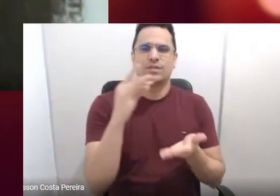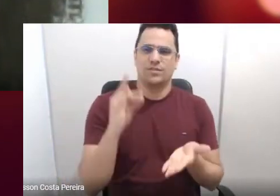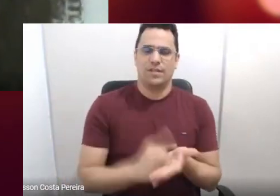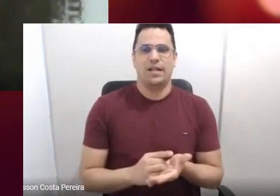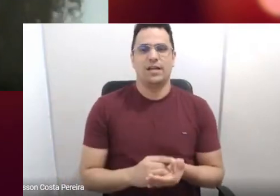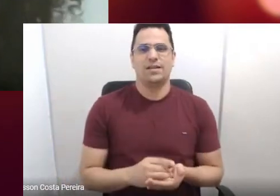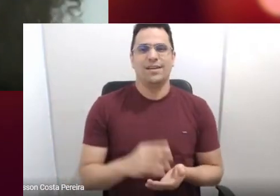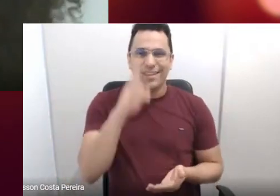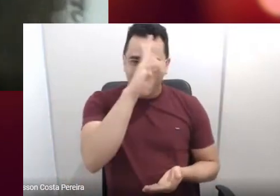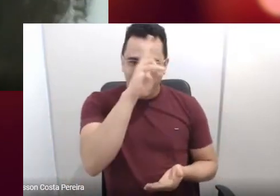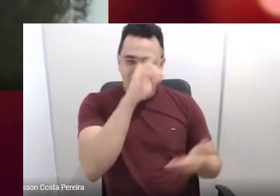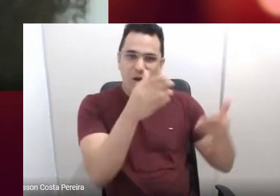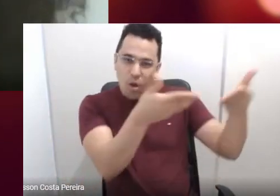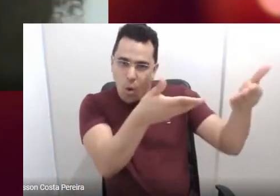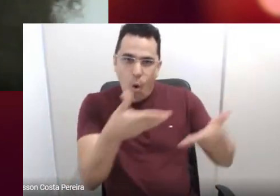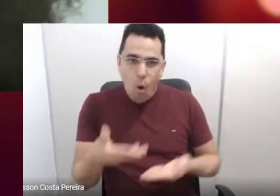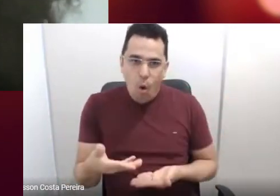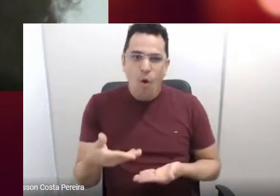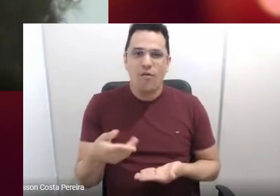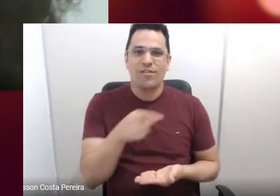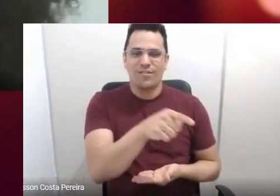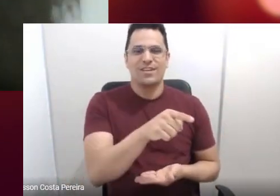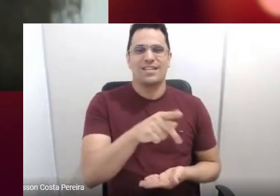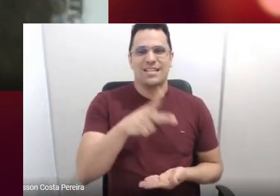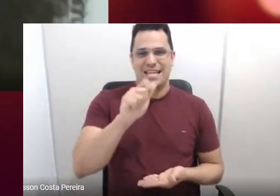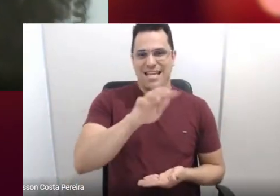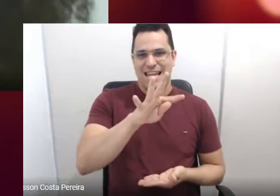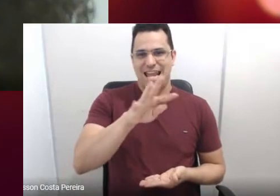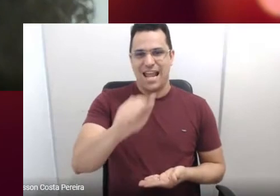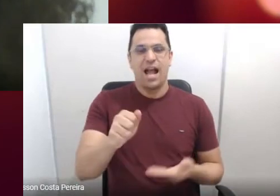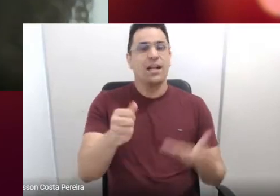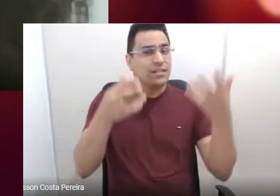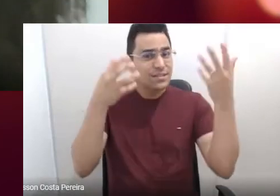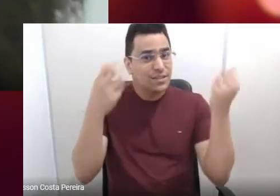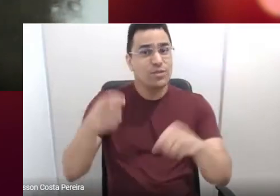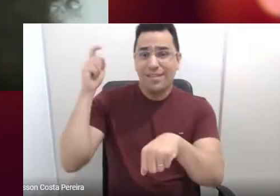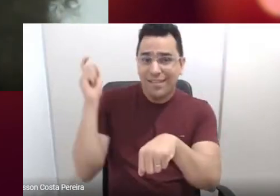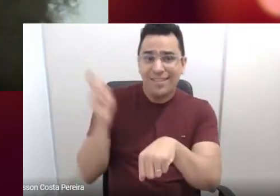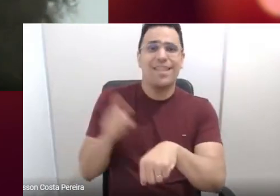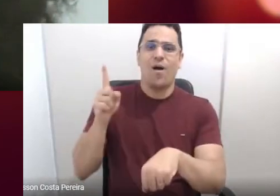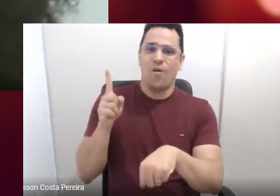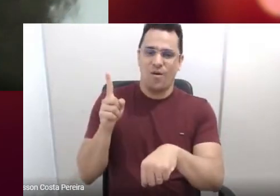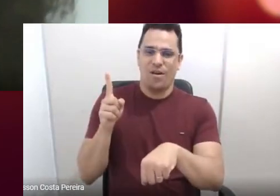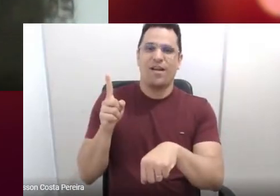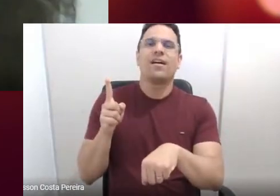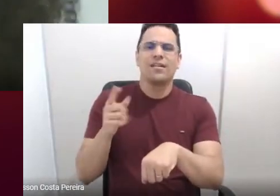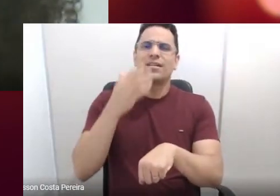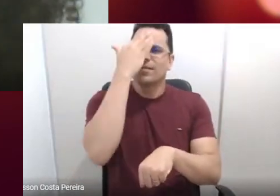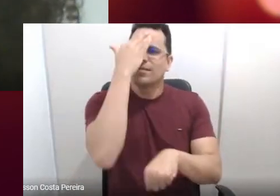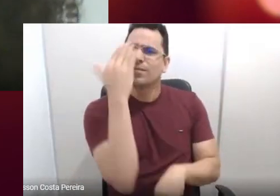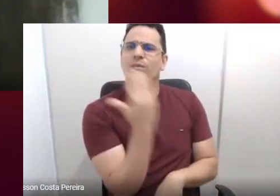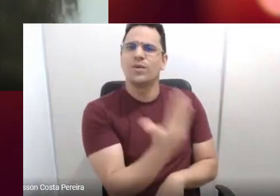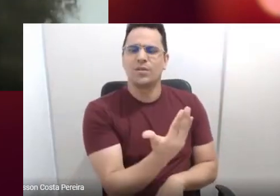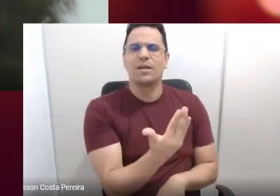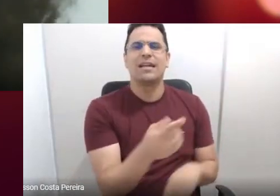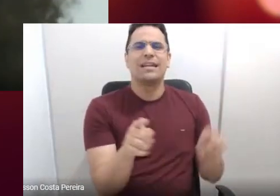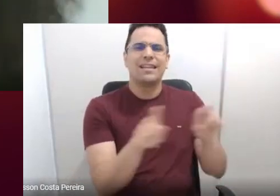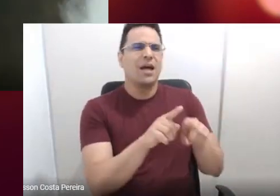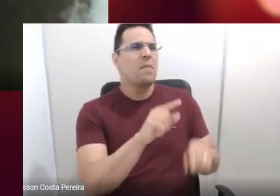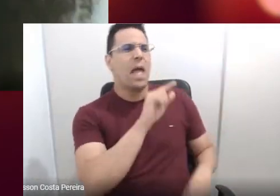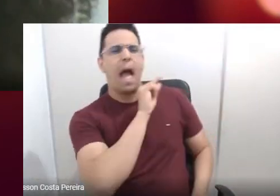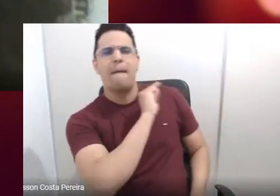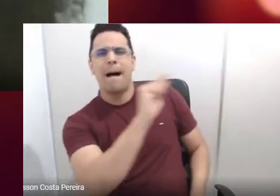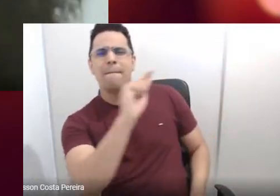né, e aí já exponho aqui que quando eu fiz o convite, ela já prontamente já se